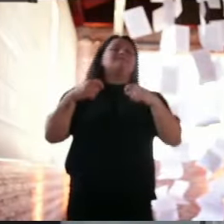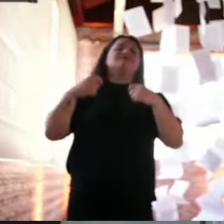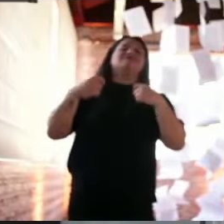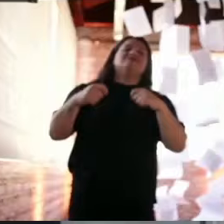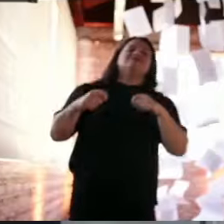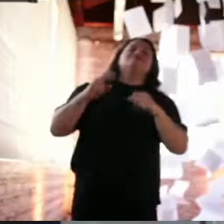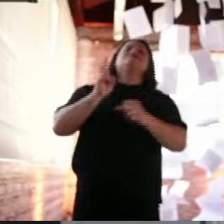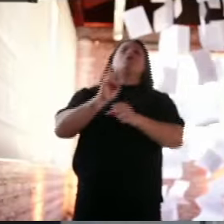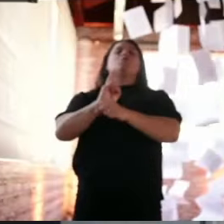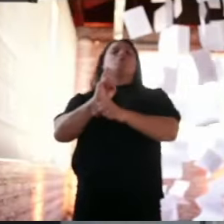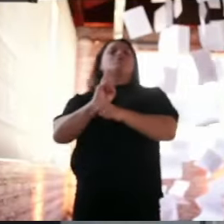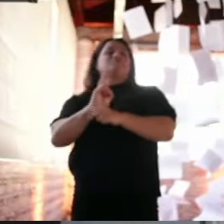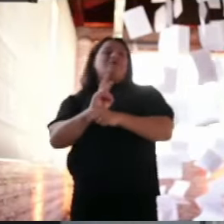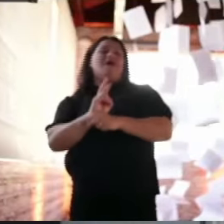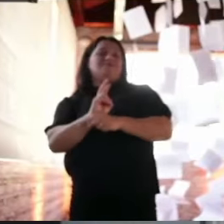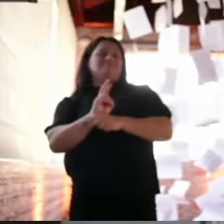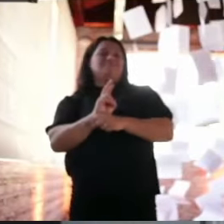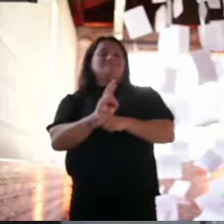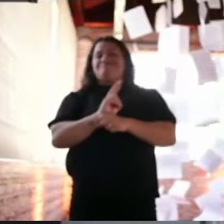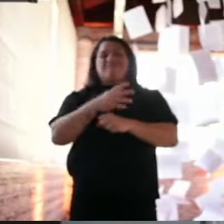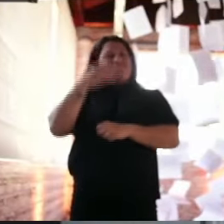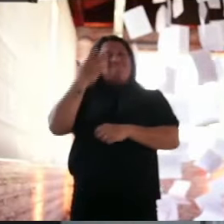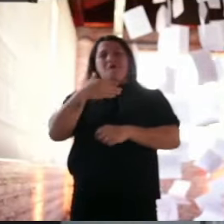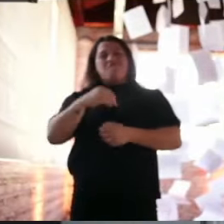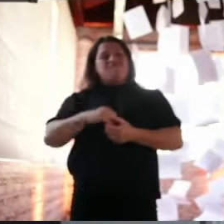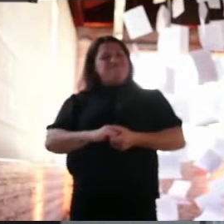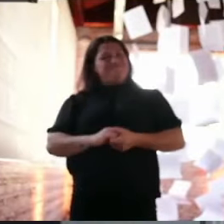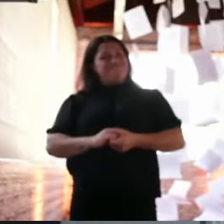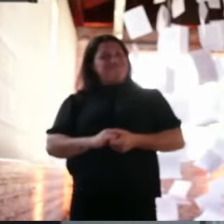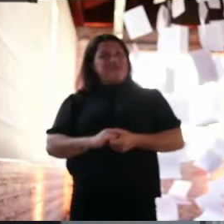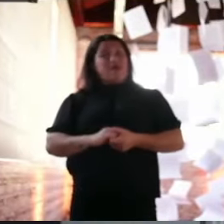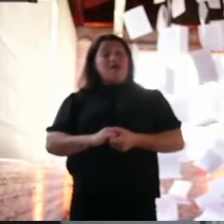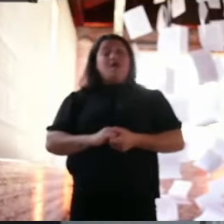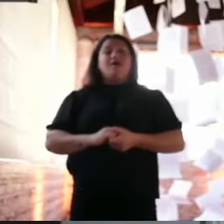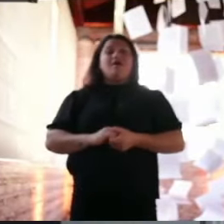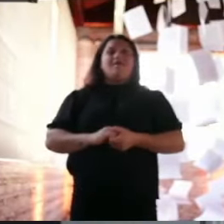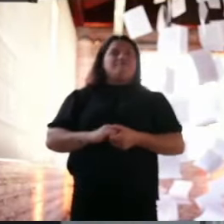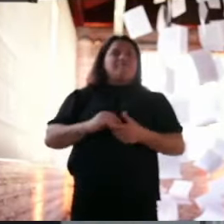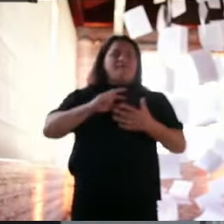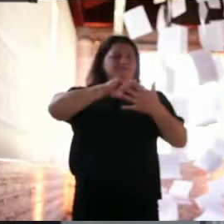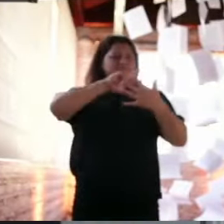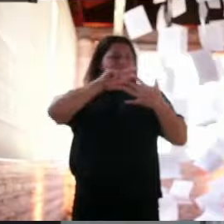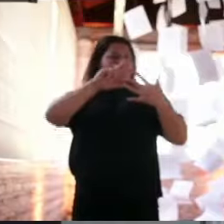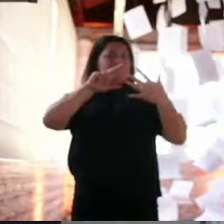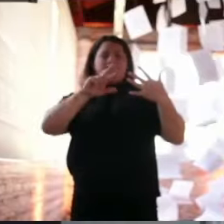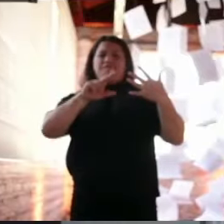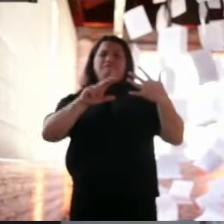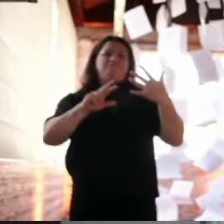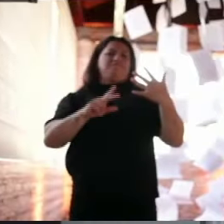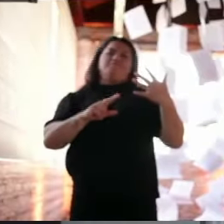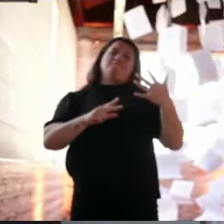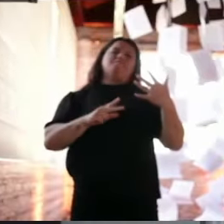com os cuidados você já não consegue provar Você só não consegue provar por várias várias